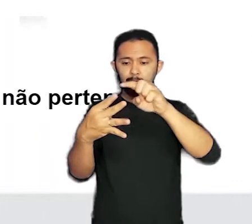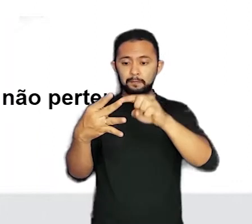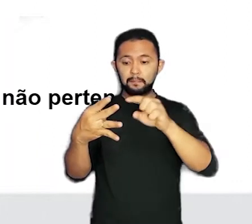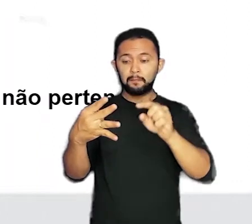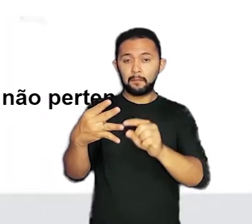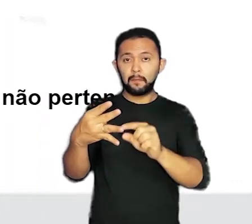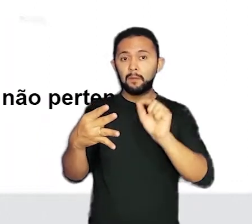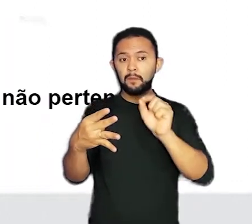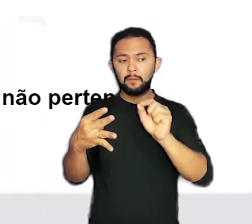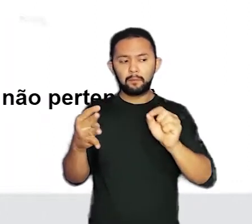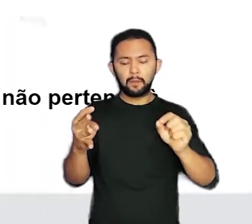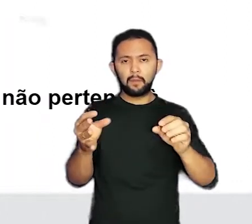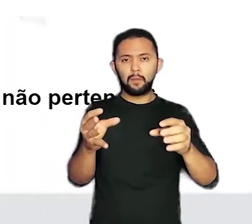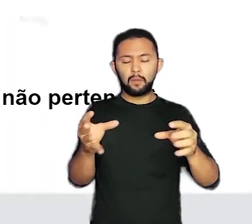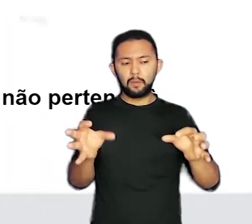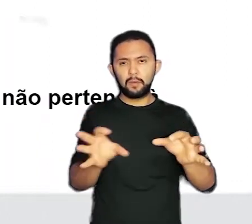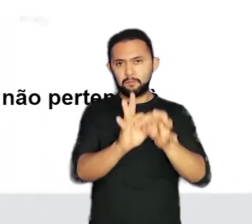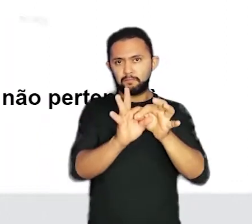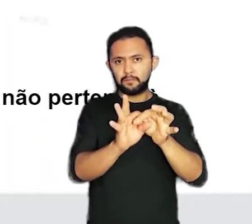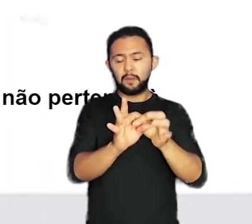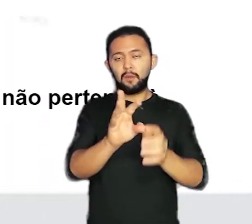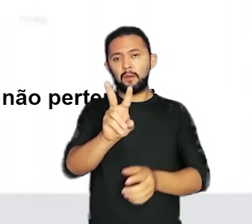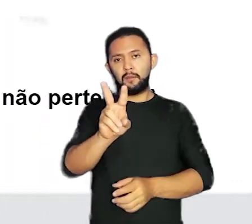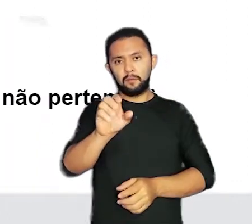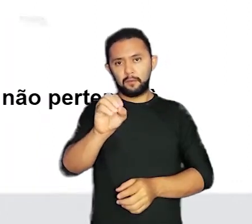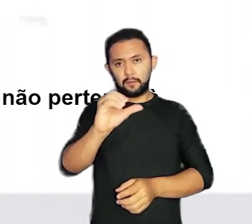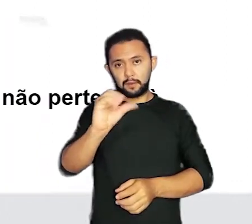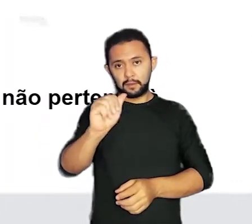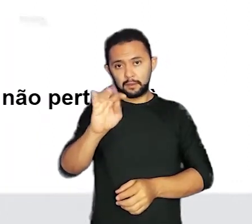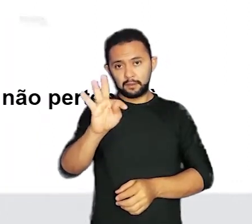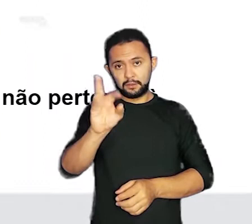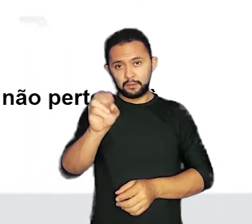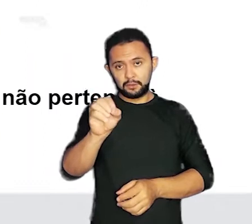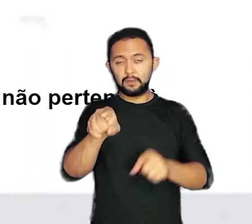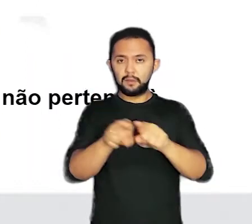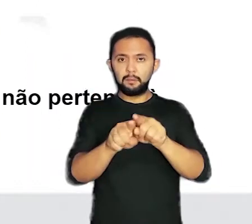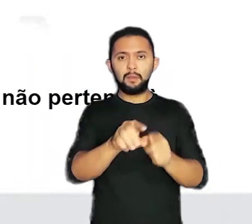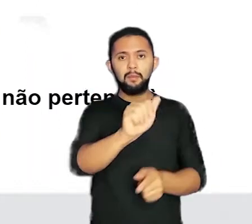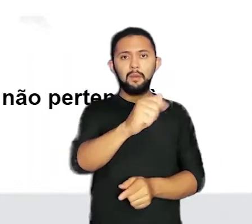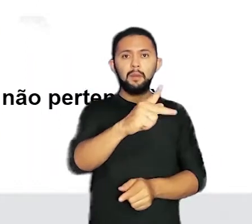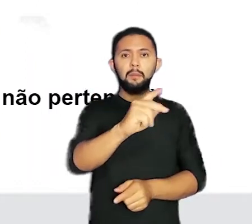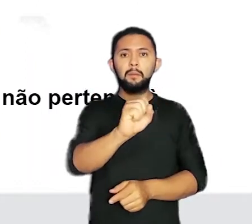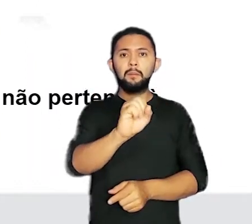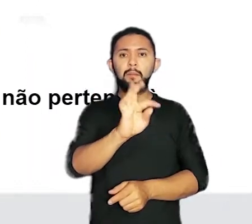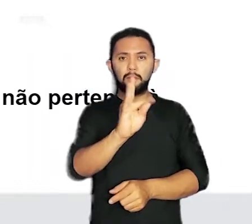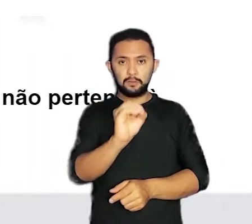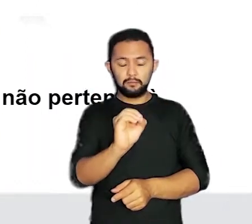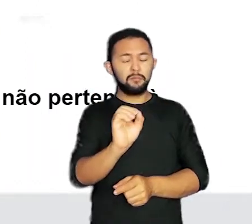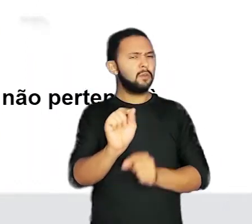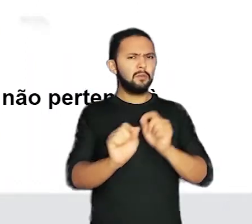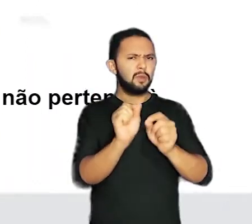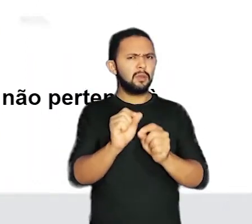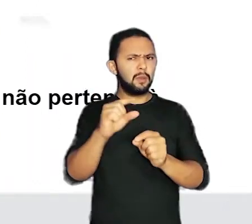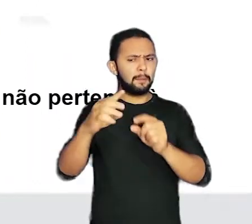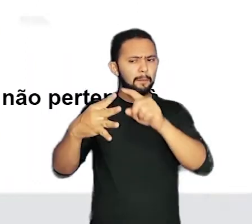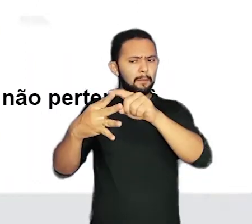os termos acessórios e o aposto e o vocativo, tá bom? Então vamos ver aí quais são esses termos. O que é algo